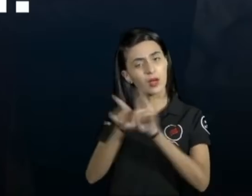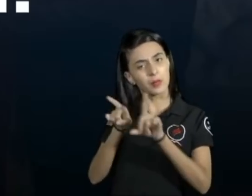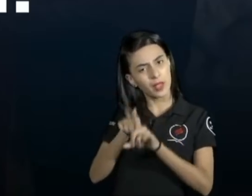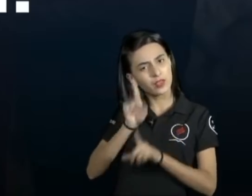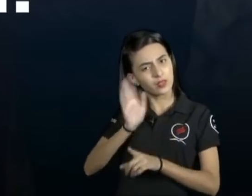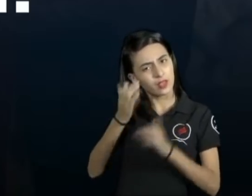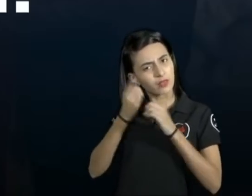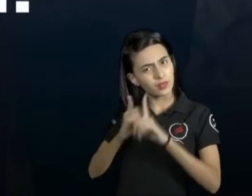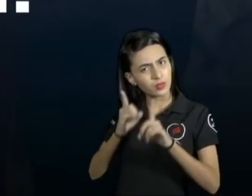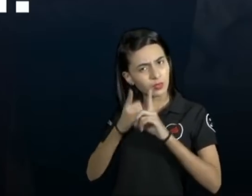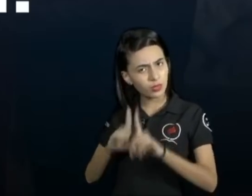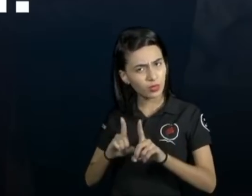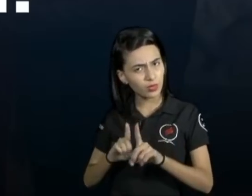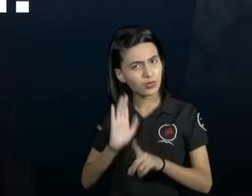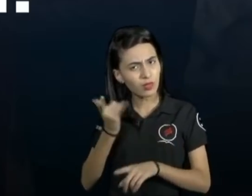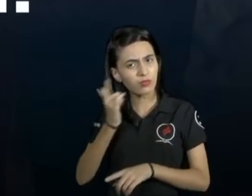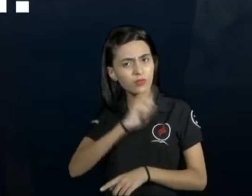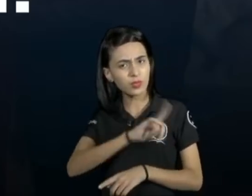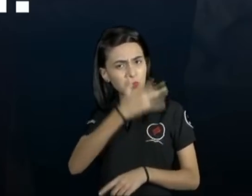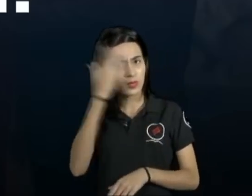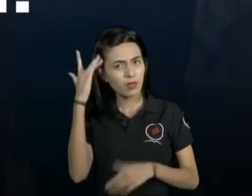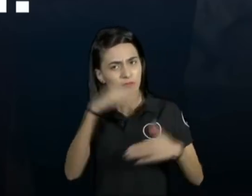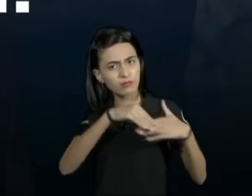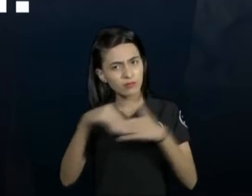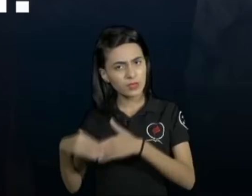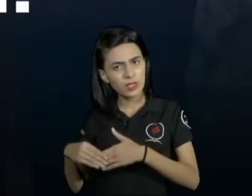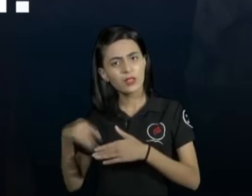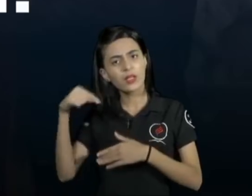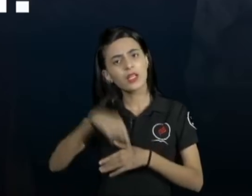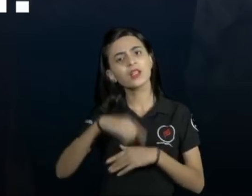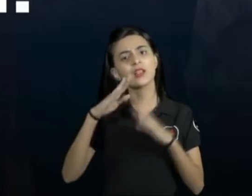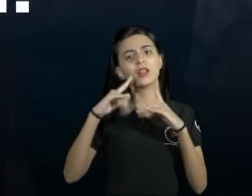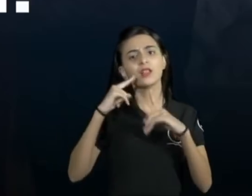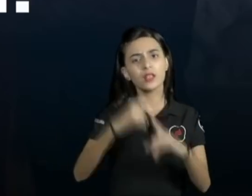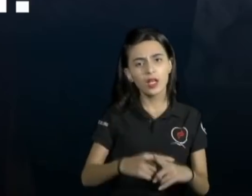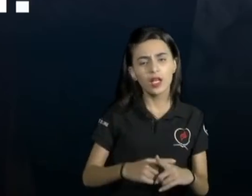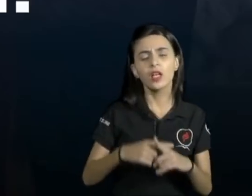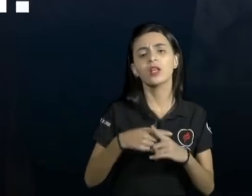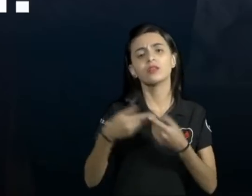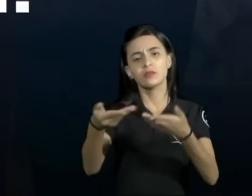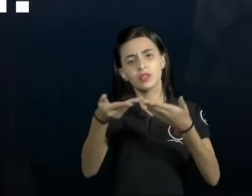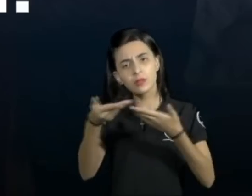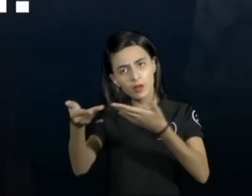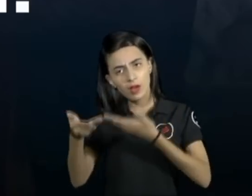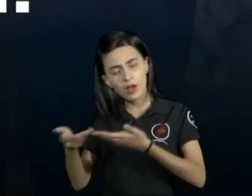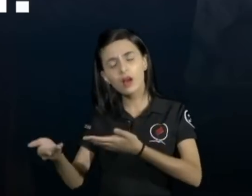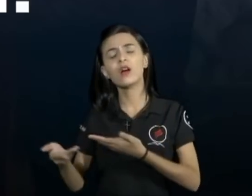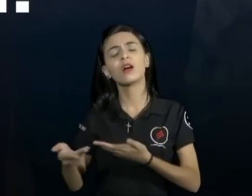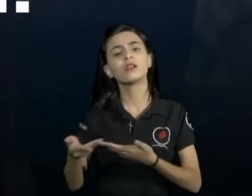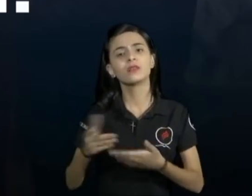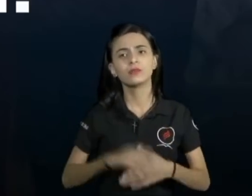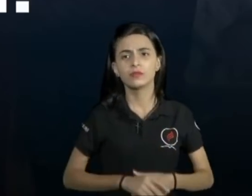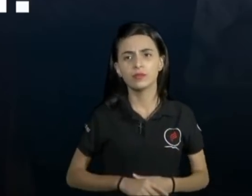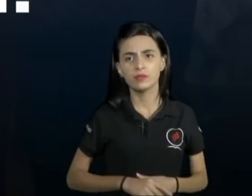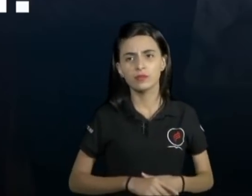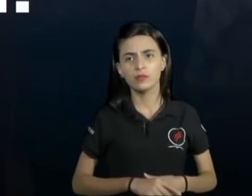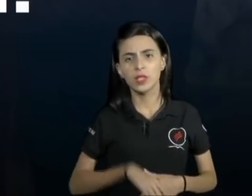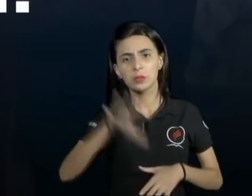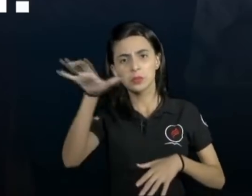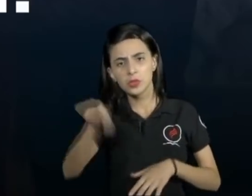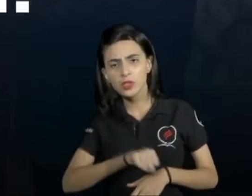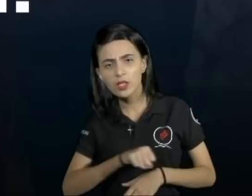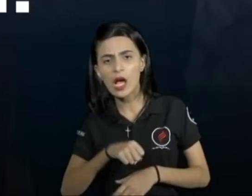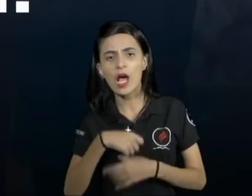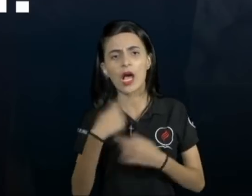alguém se você já conseguiu trazer uma pessoa na igreja por você convocar por você convidar por você ir